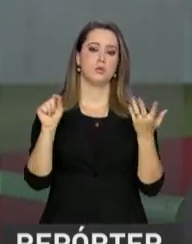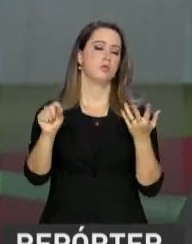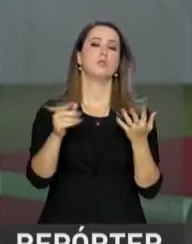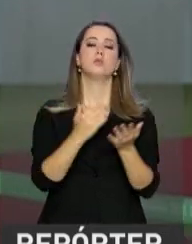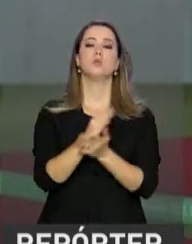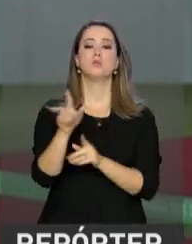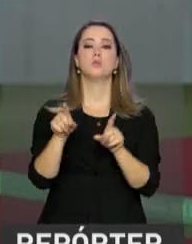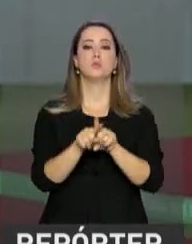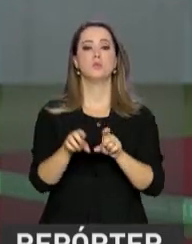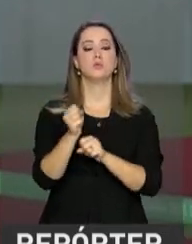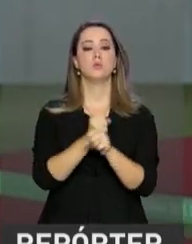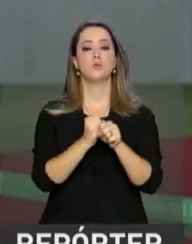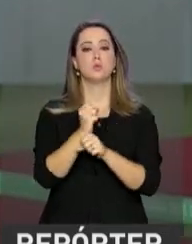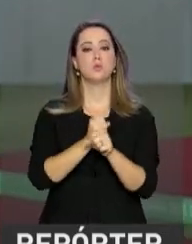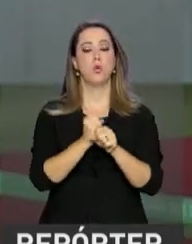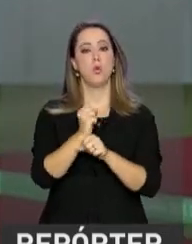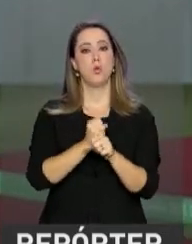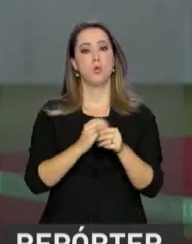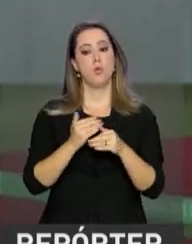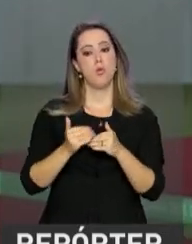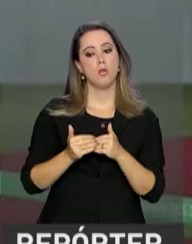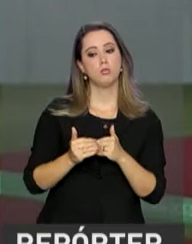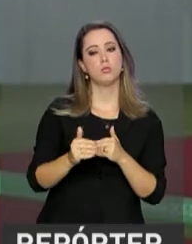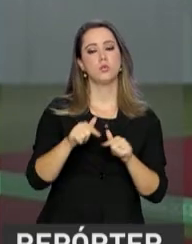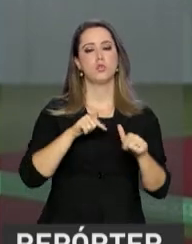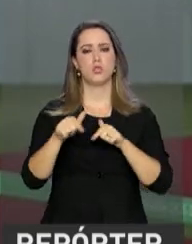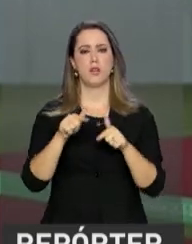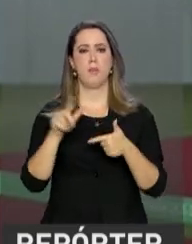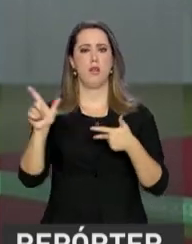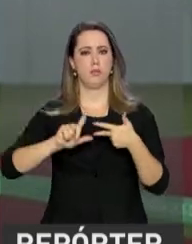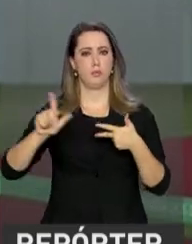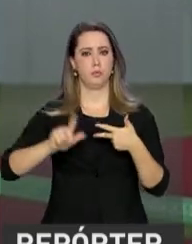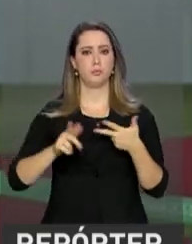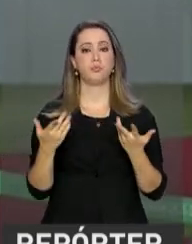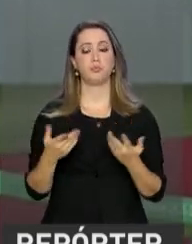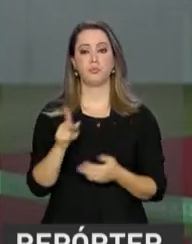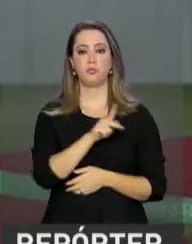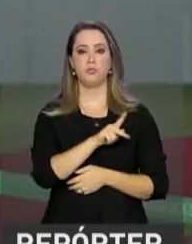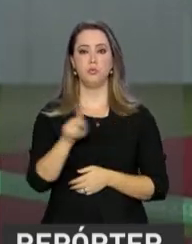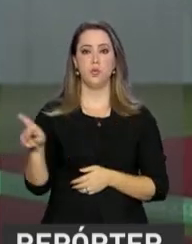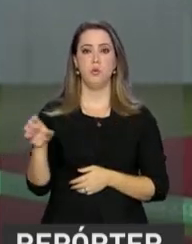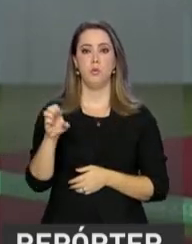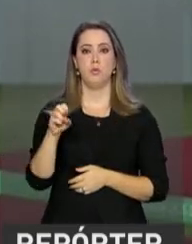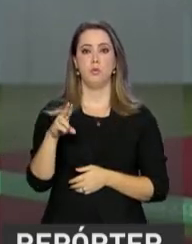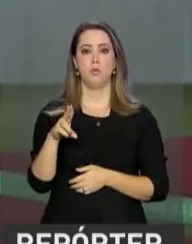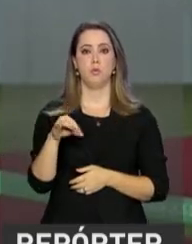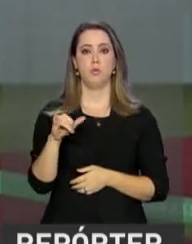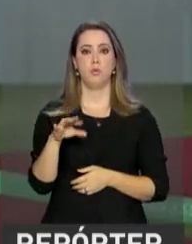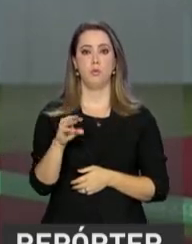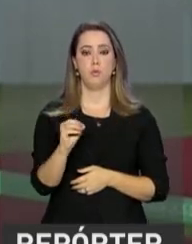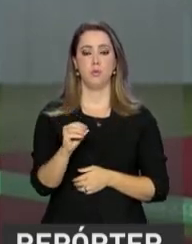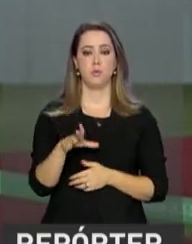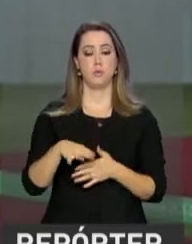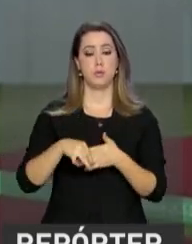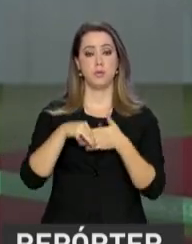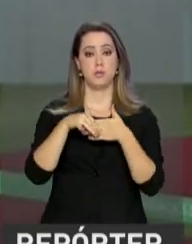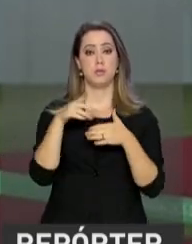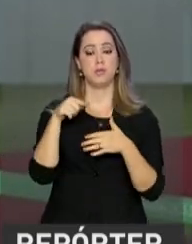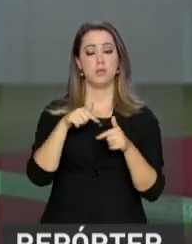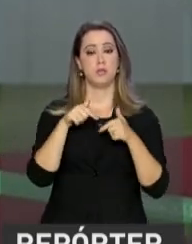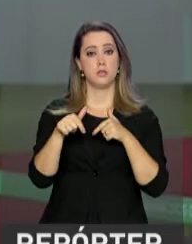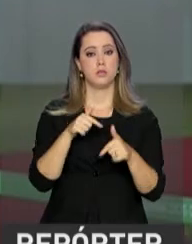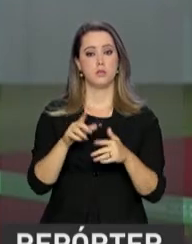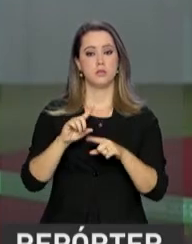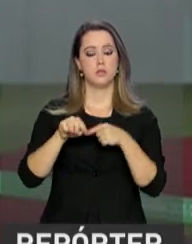do ano legislativo o presidente do congresso nacional senador eunício oliveira que comanda essa sessão e logo depois de